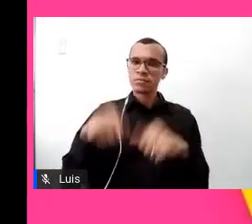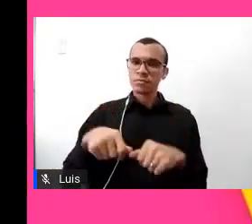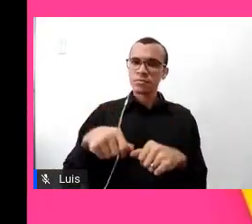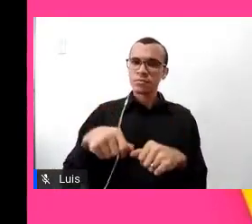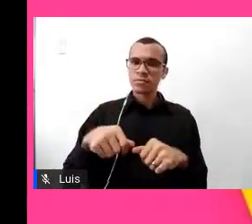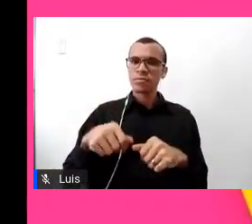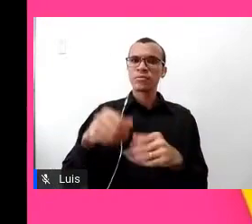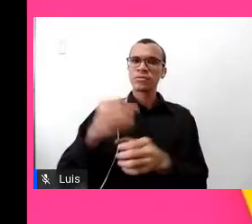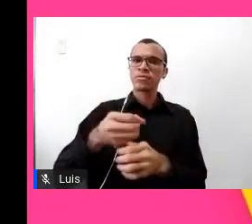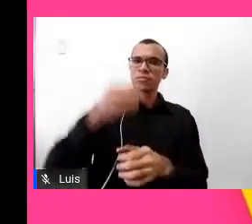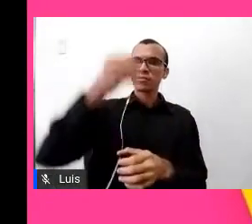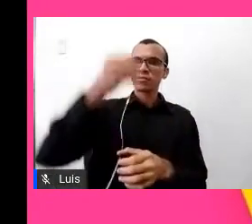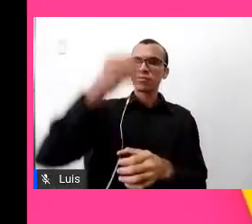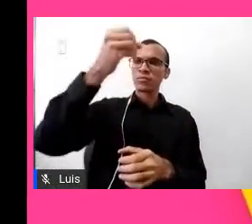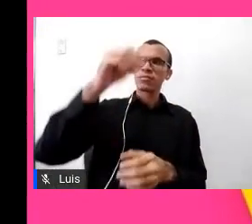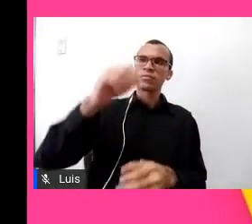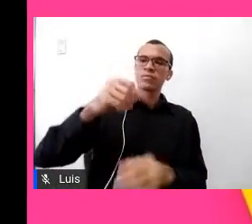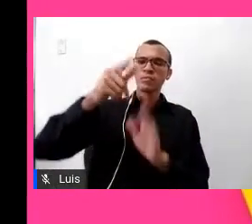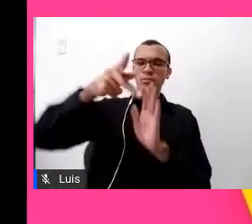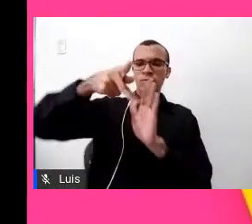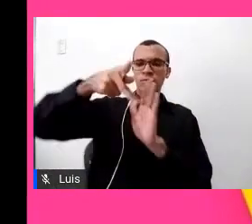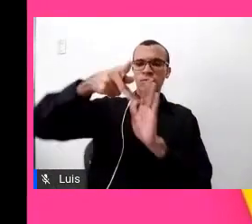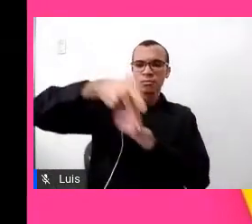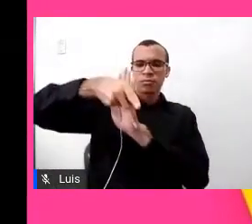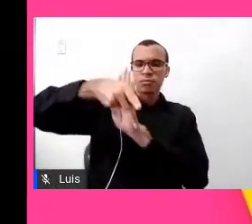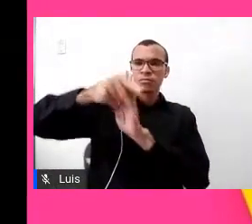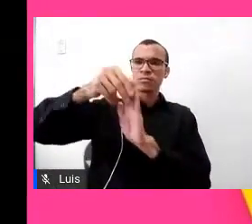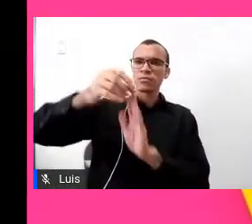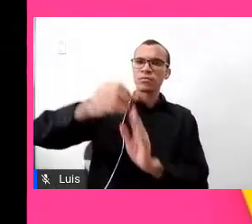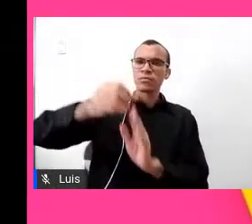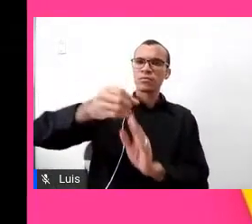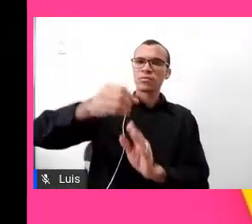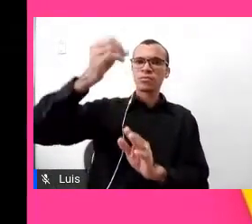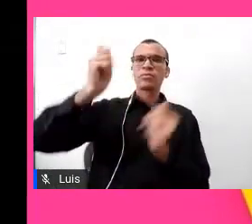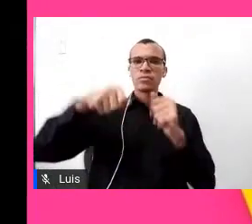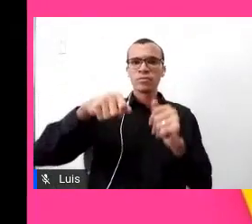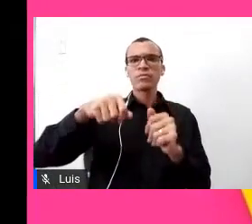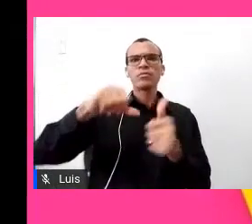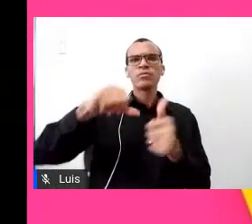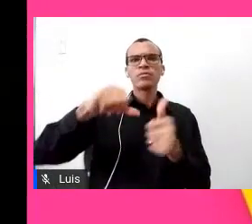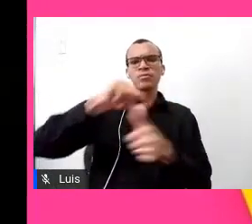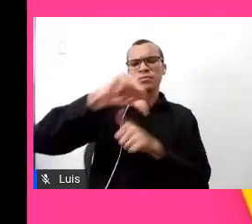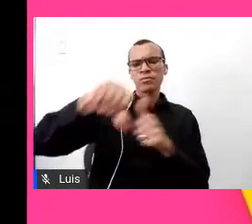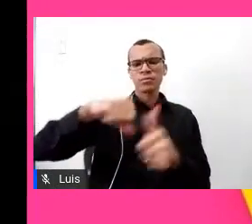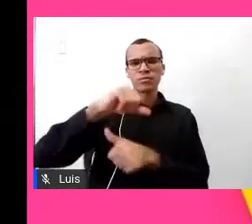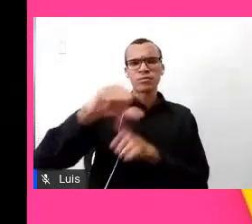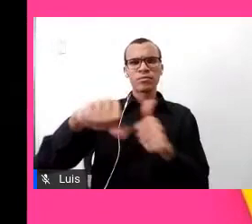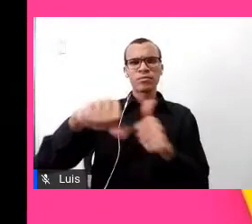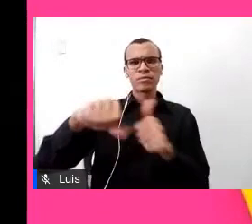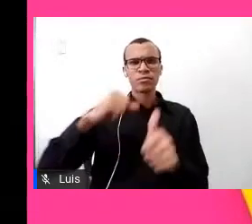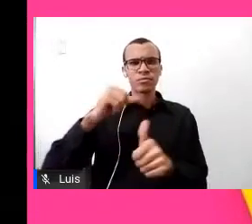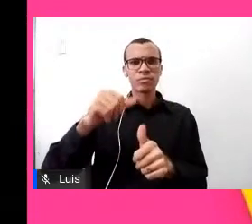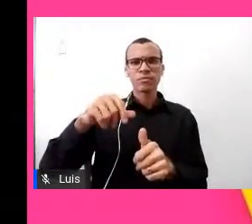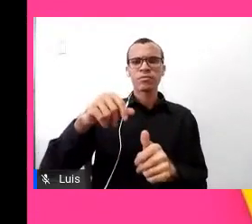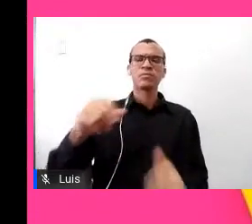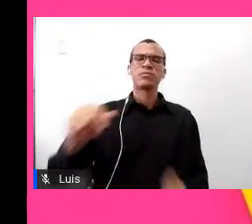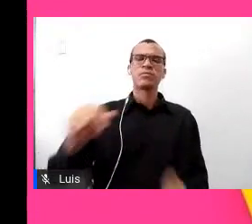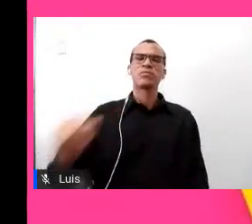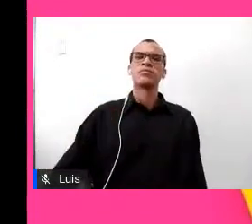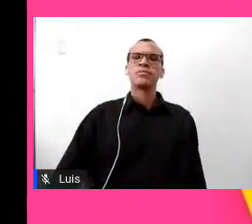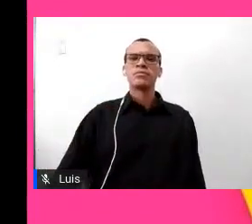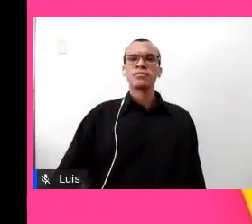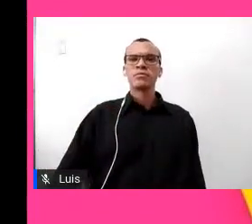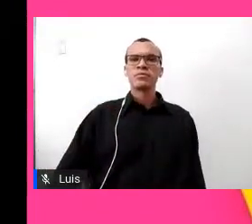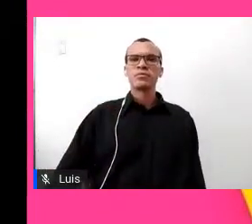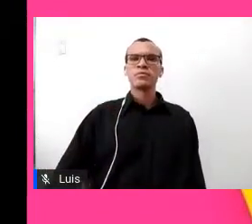posição correta, por exemplo. Eu posso girar ele, ó, mudar a posição da câmera. Aí eu subo a